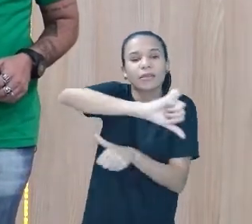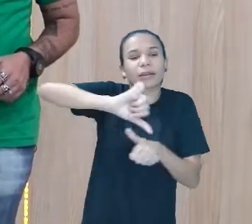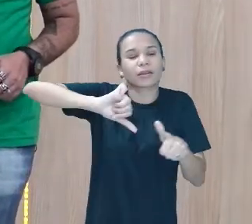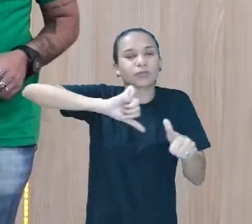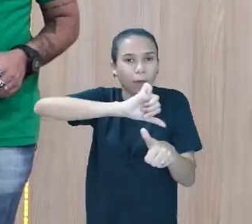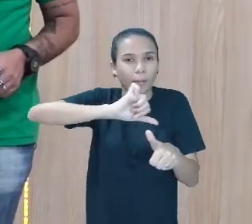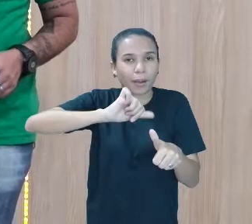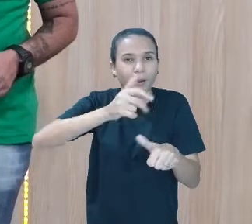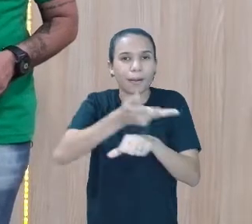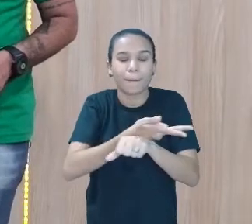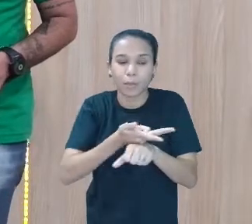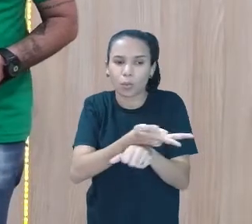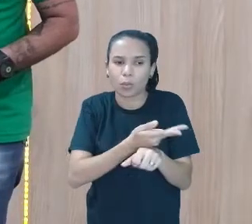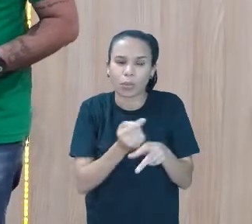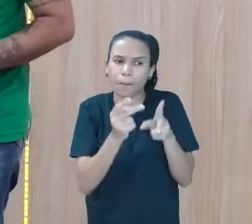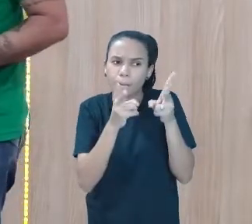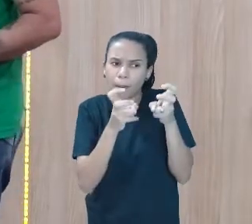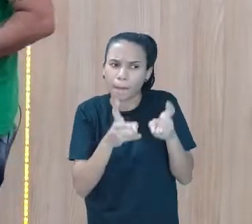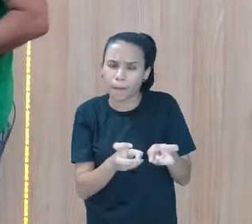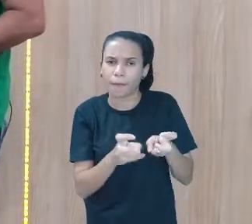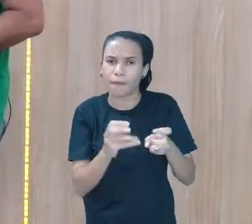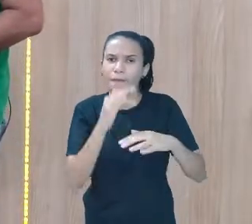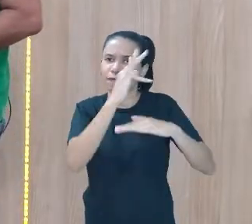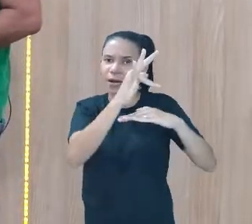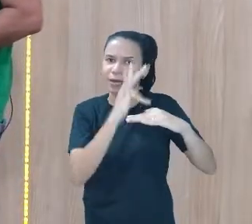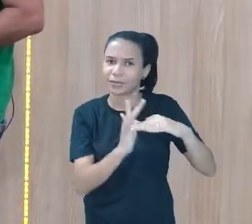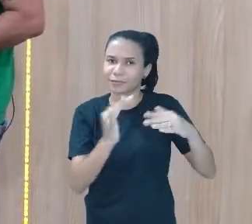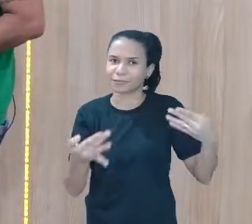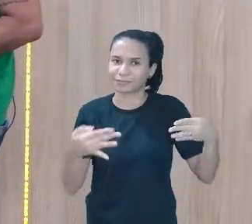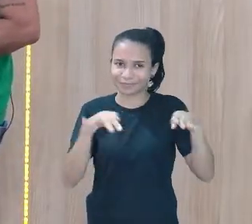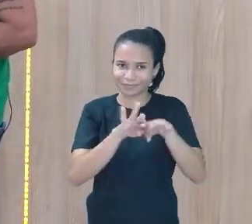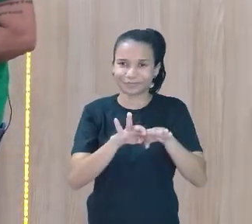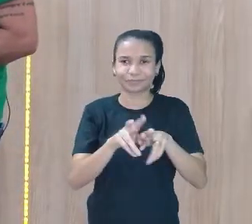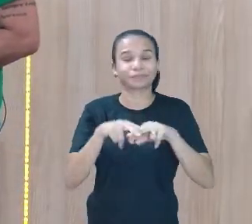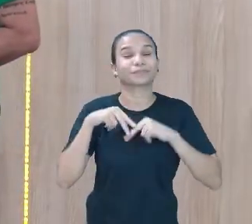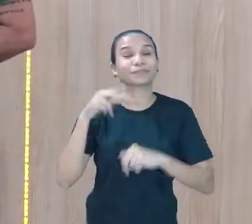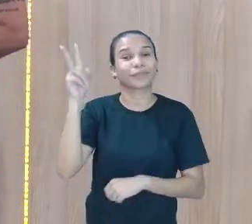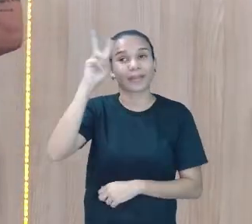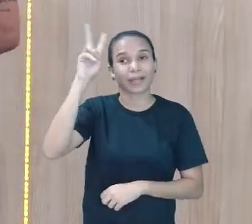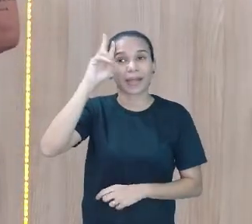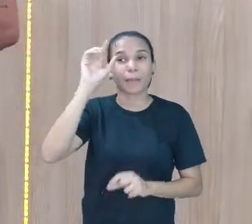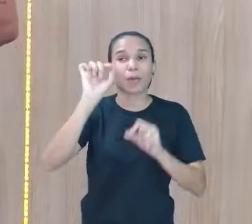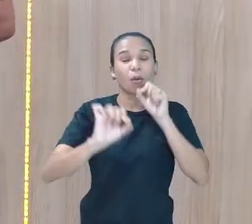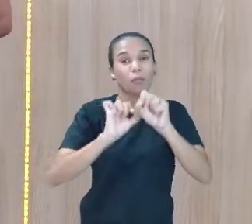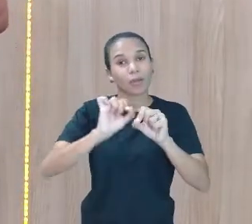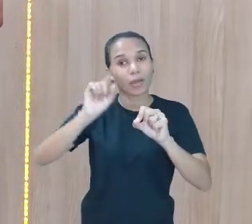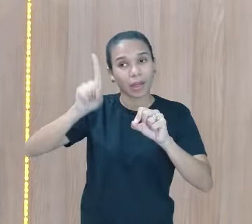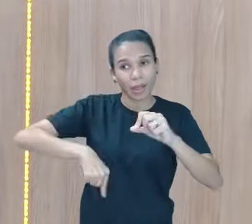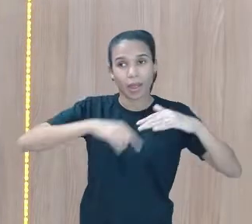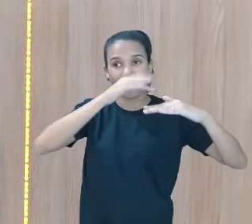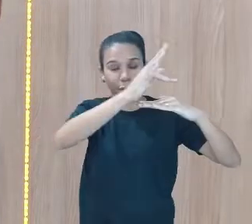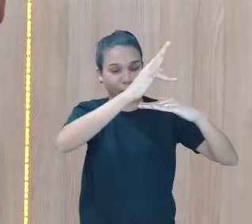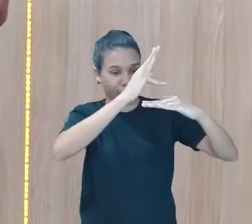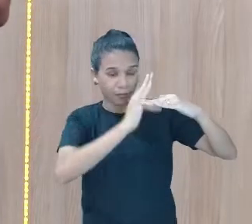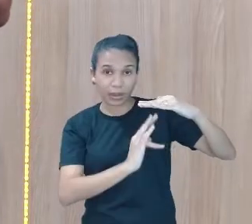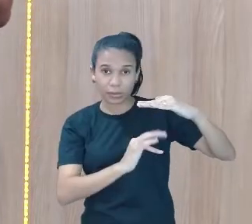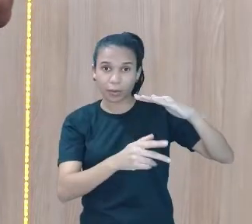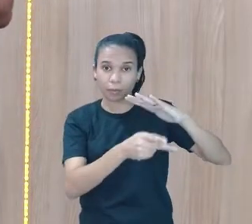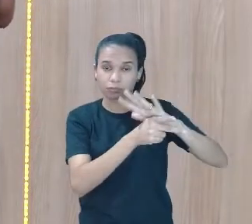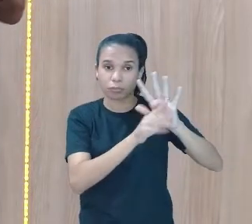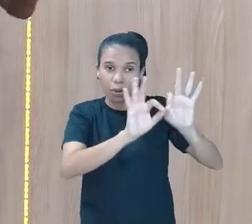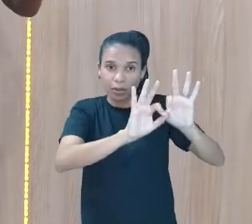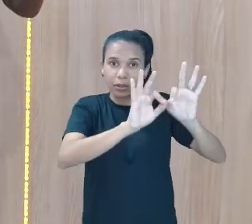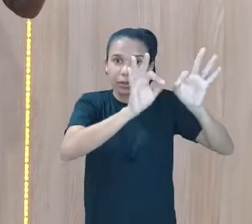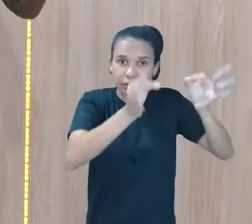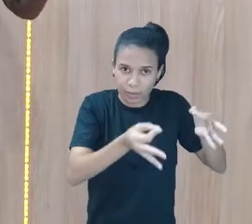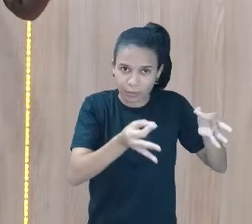transformação buscando identificar frações equivalentes. Então, lembrando o seguinte, sendo uma fração na sua forma